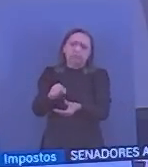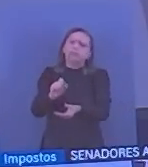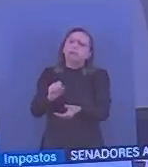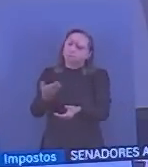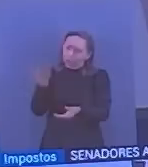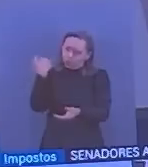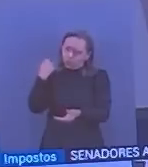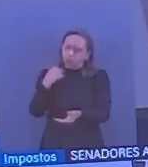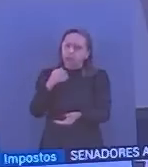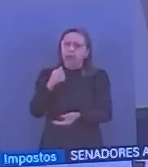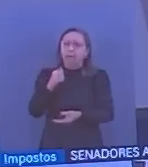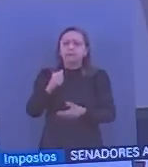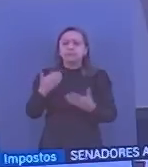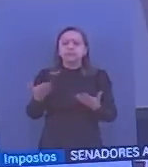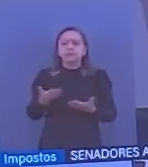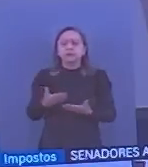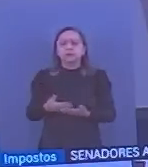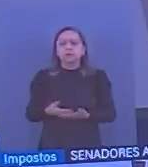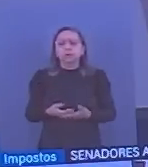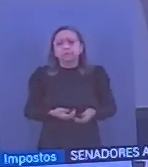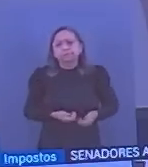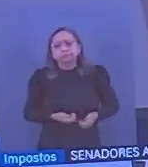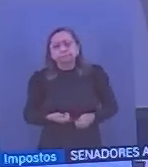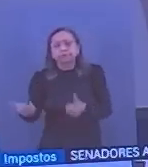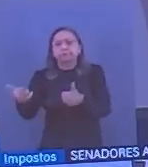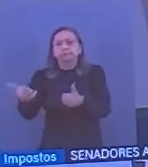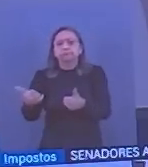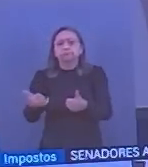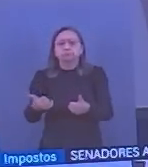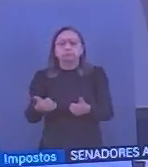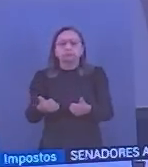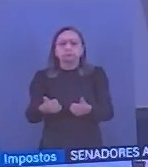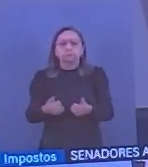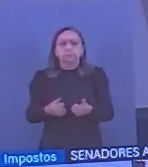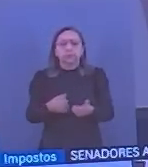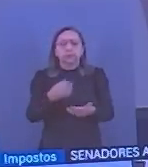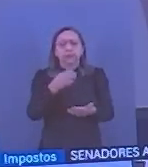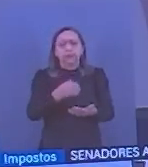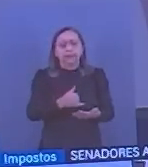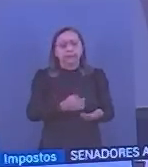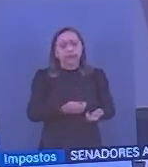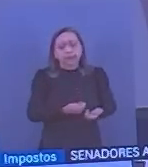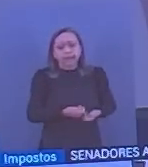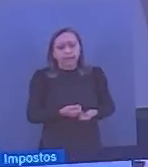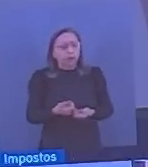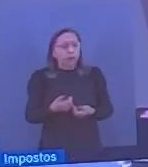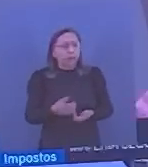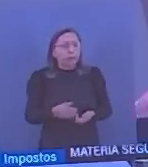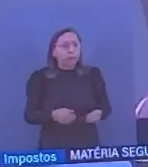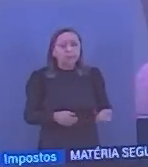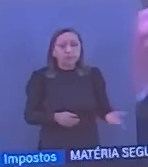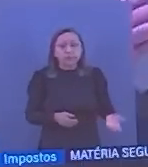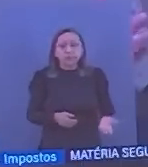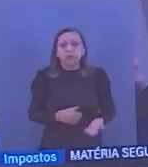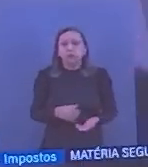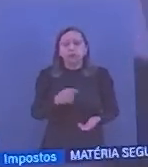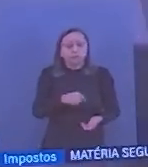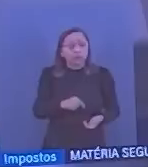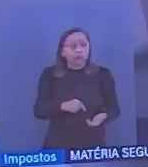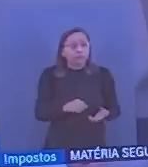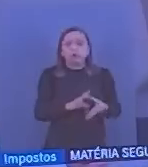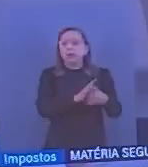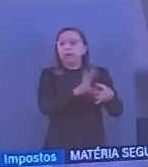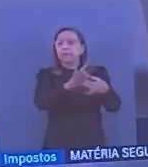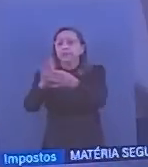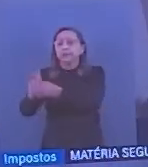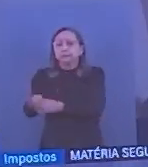qualquer cargo desse governo? E eu até te pergunto, dos cargos que têm mais importância no sentido de orçamento, de mudança estrutural de